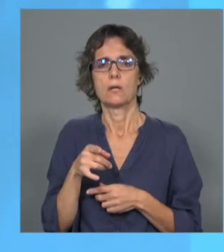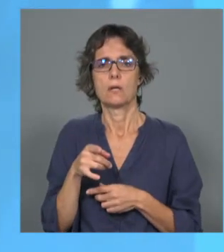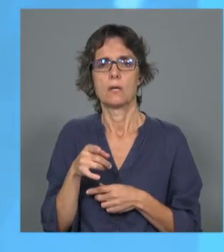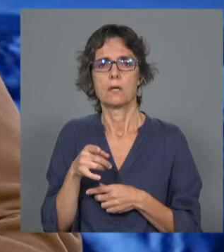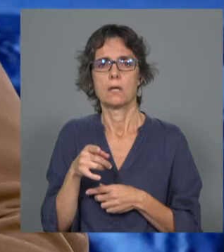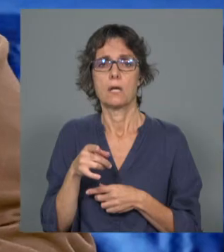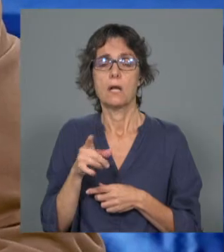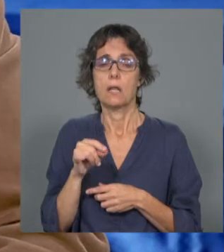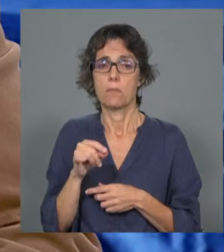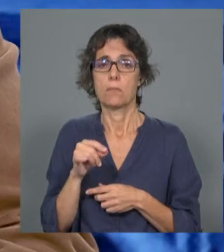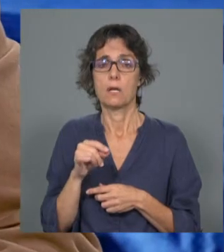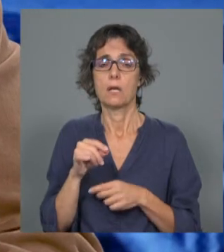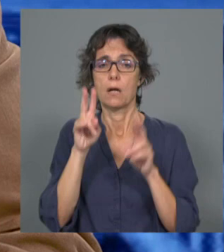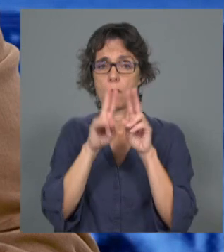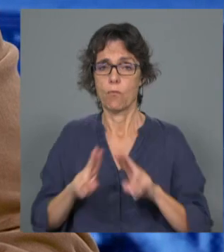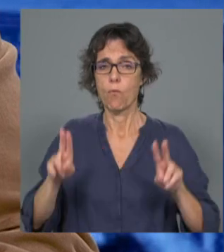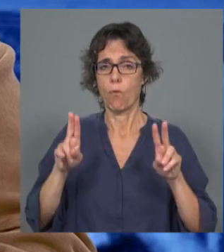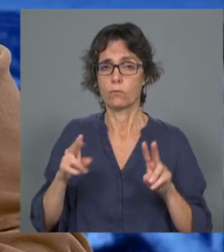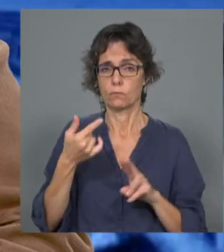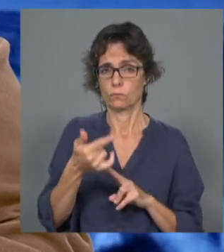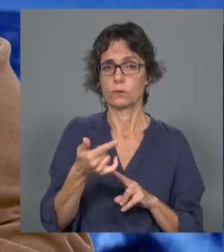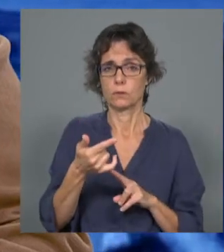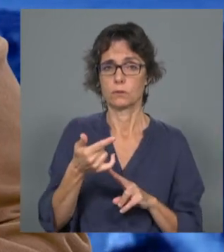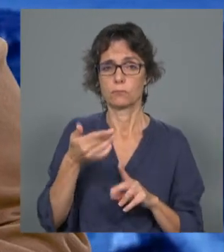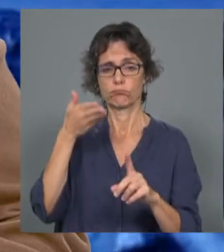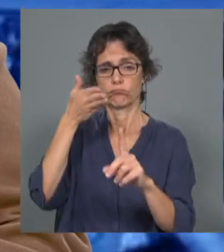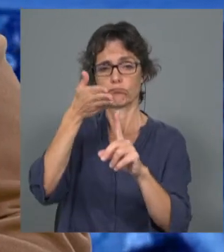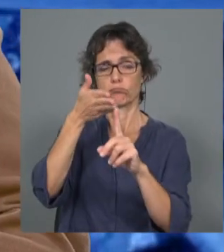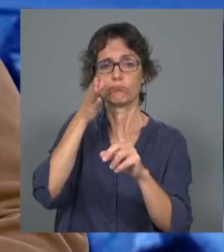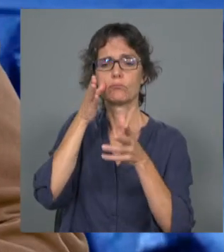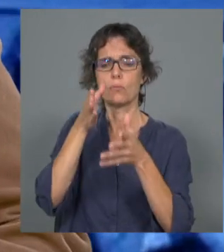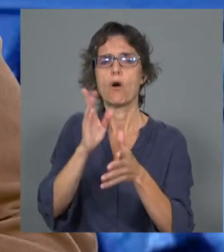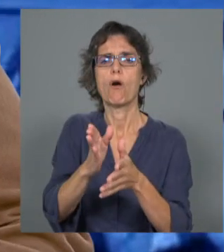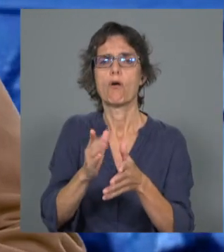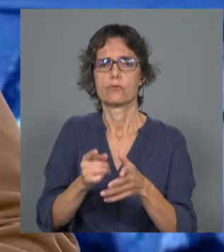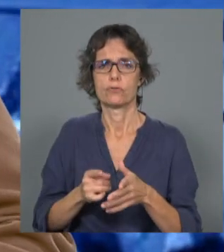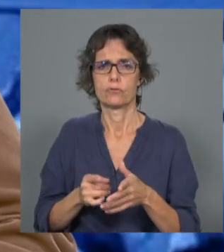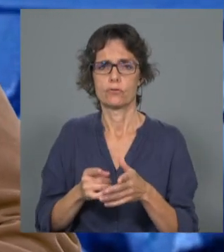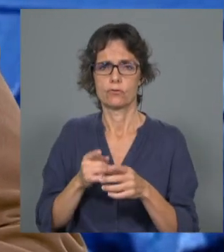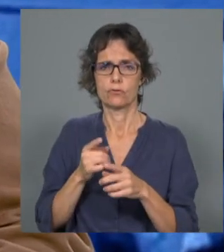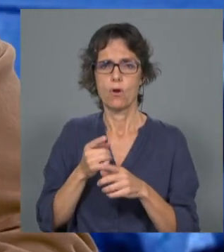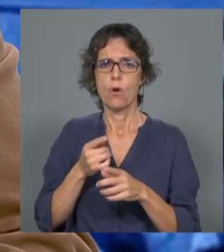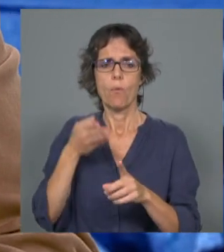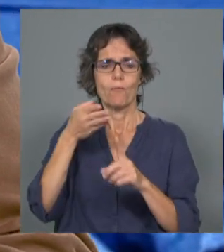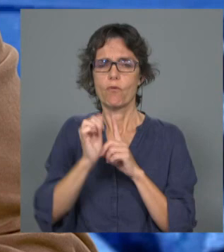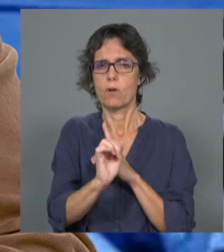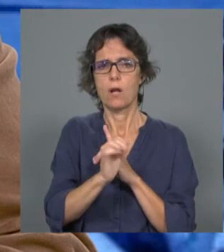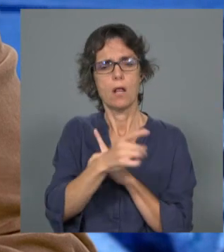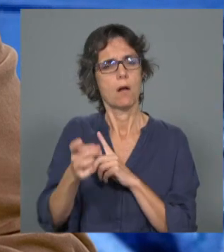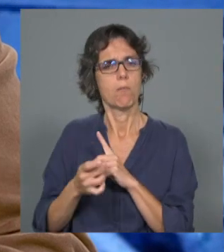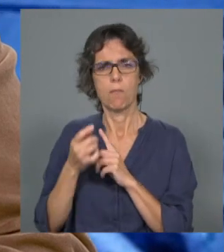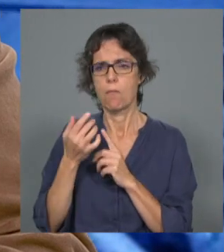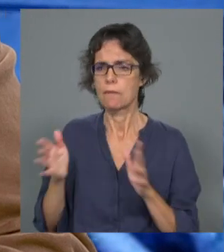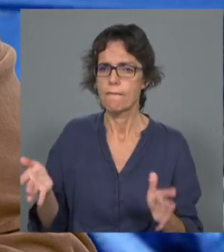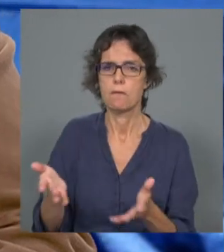A própria ONU encontrou uma missão ao focar-se exclusivamente, pode-se dizer, numa missão de paz, que foi a tentativa